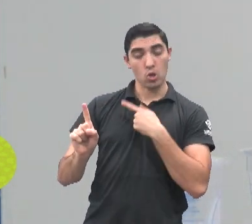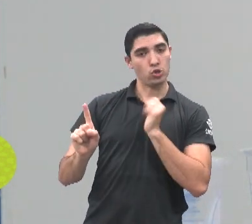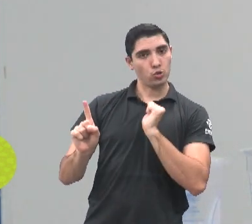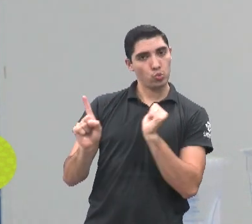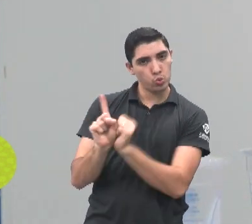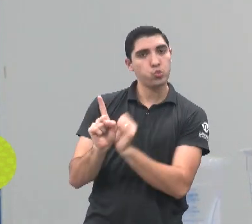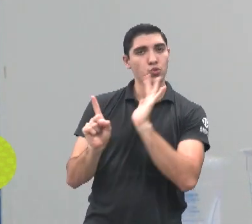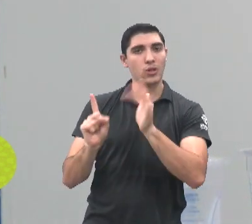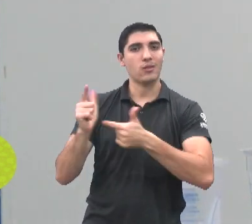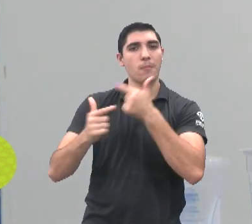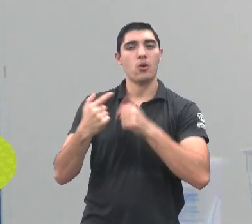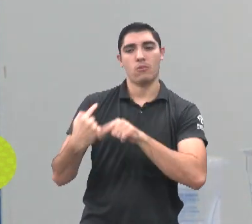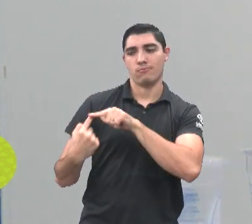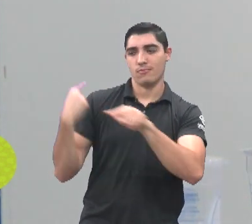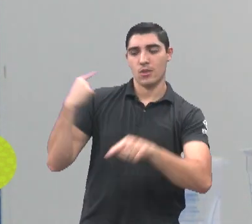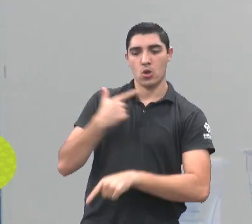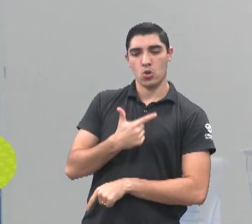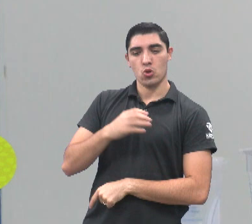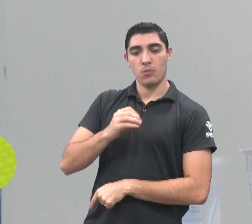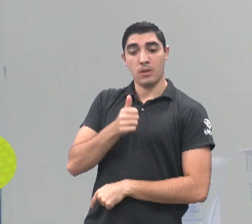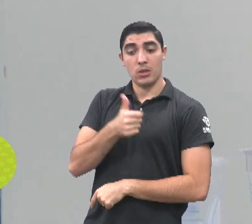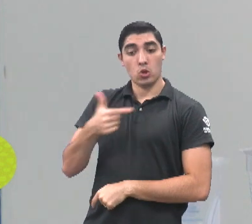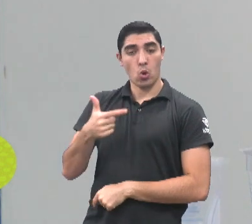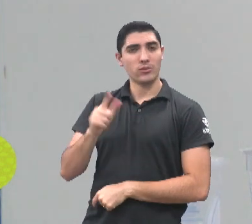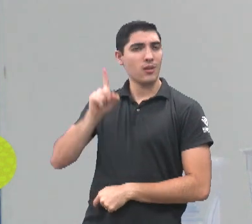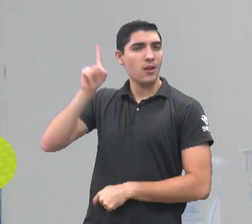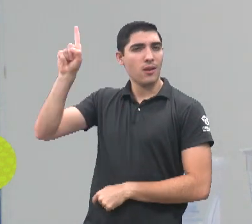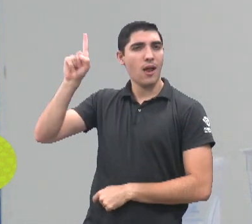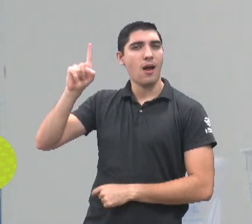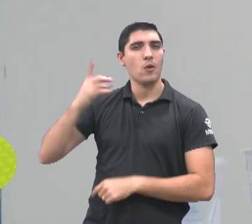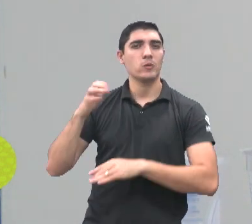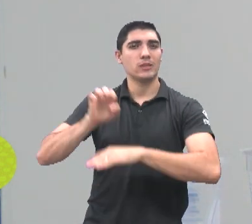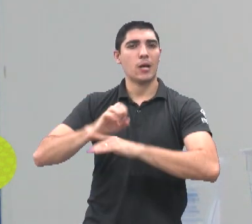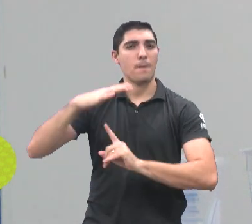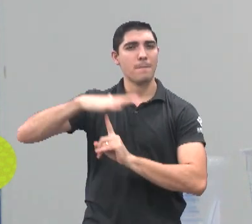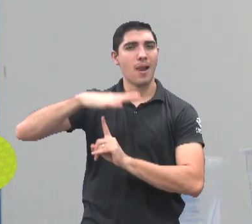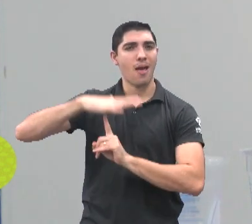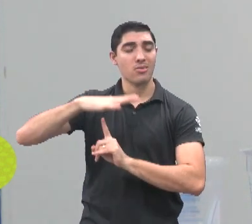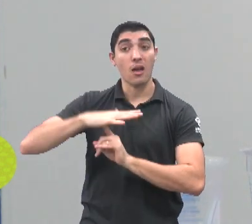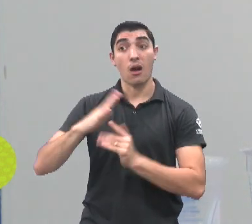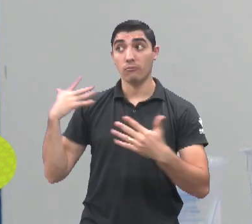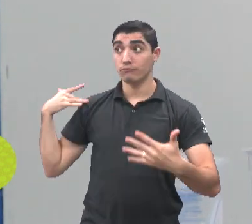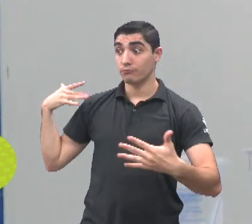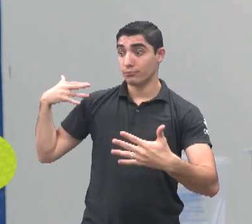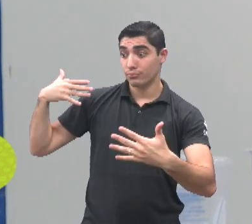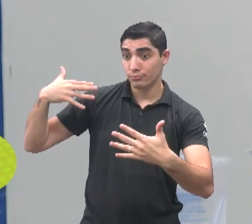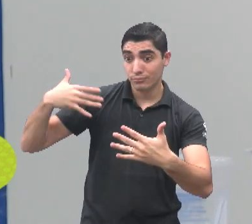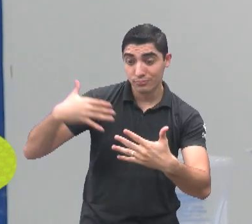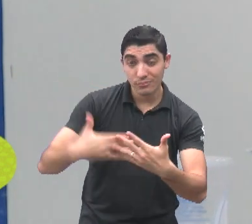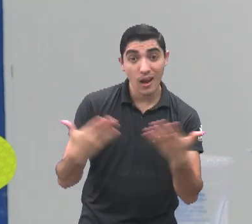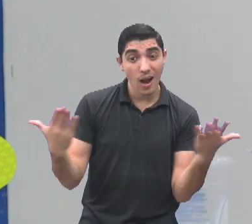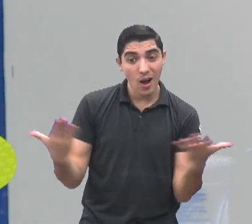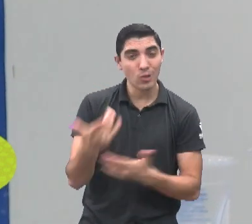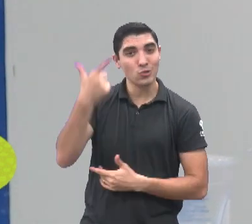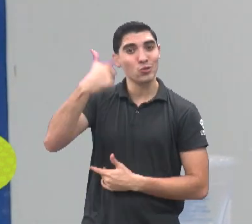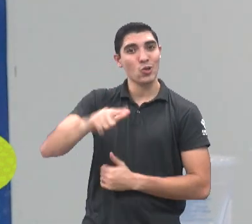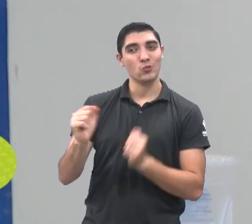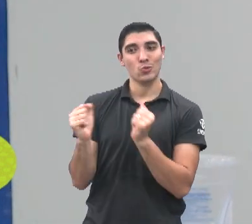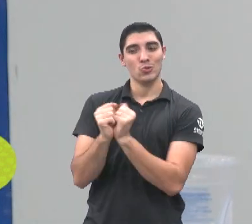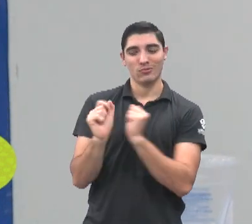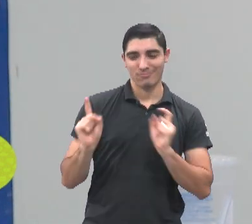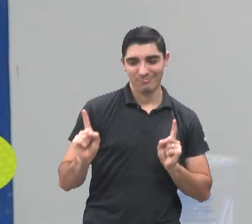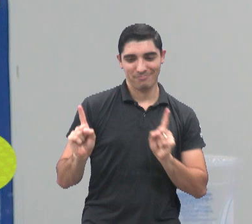fomos campeões juntos lá no Paraná, então, ou seja, depois de 12 anos estamos nos encontrando aqui novamente. Eu acho que isso